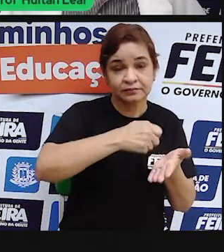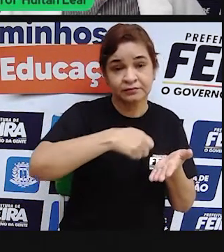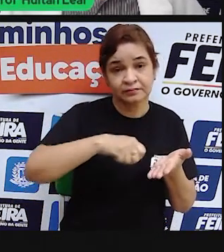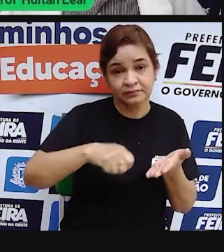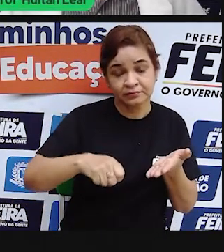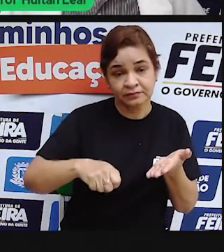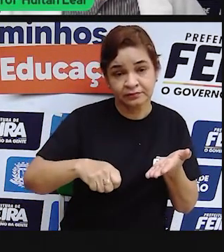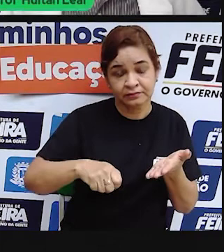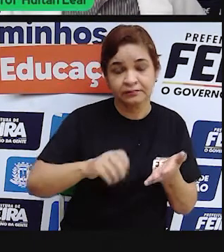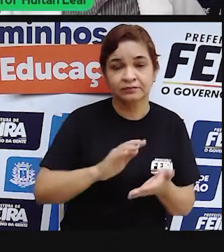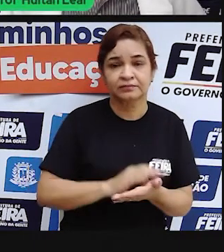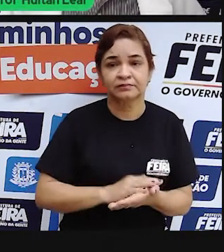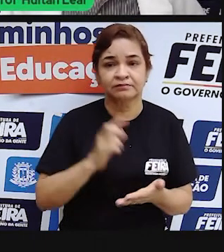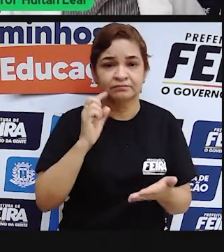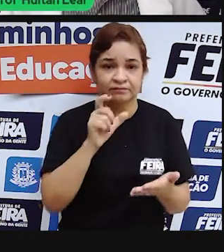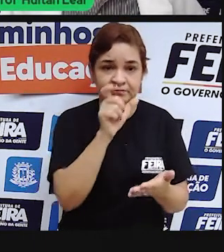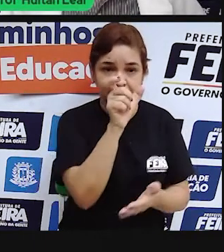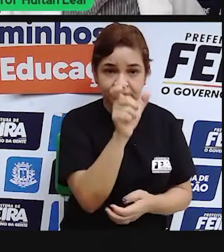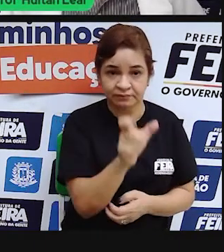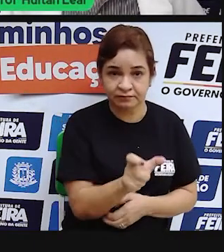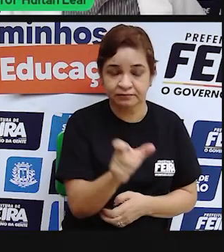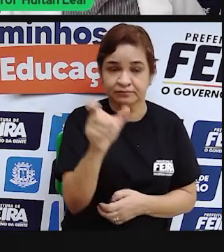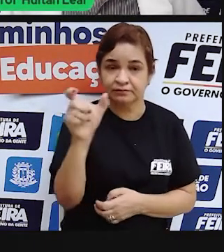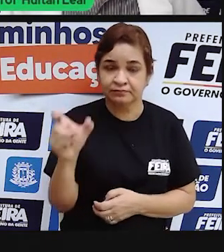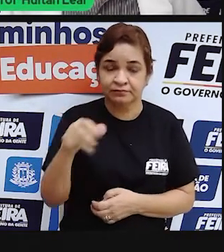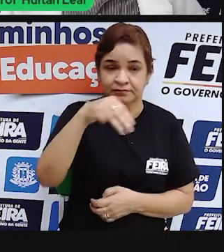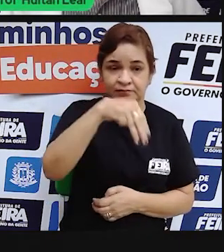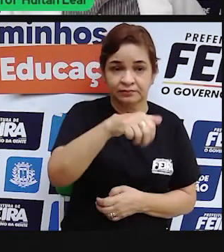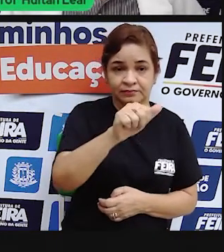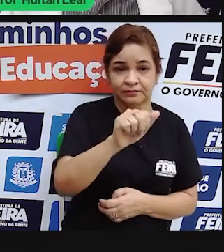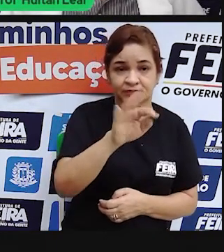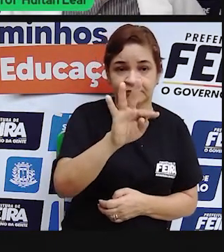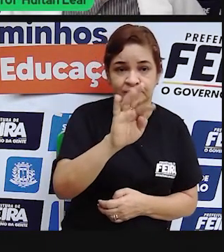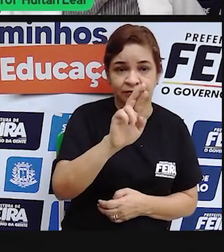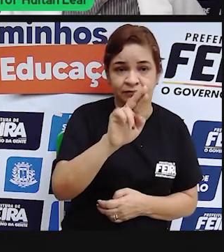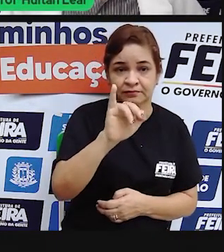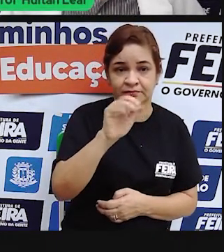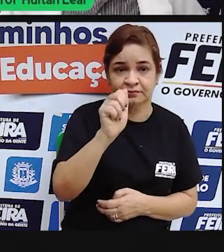fiz. Faça 2 colunas, o que você pode considerar